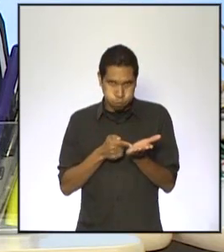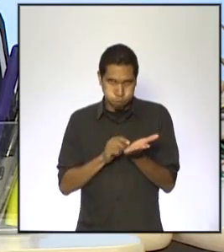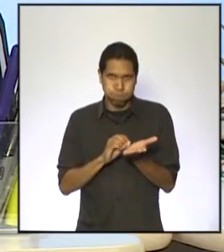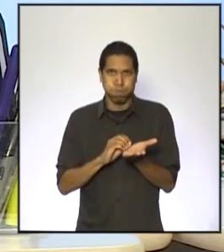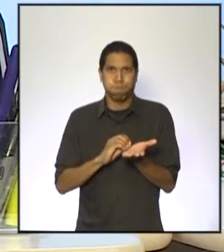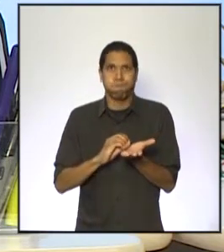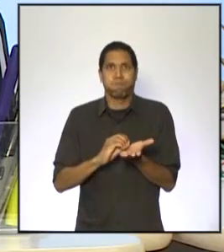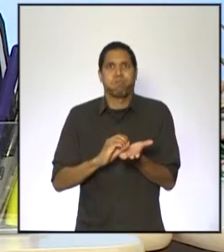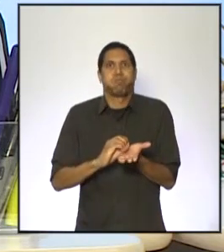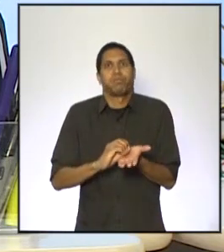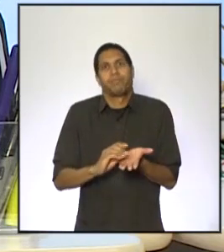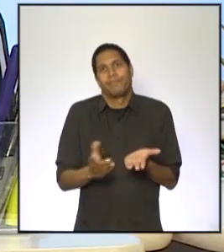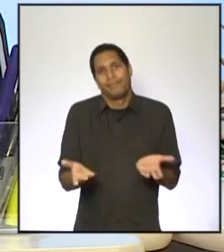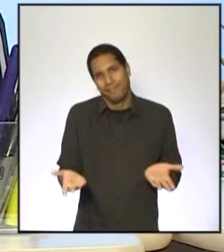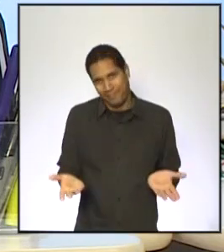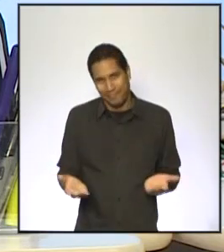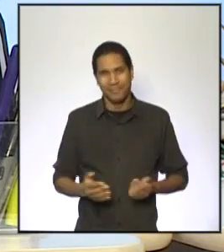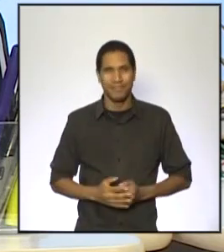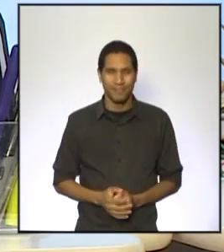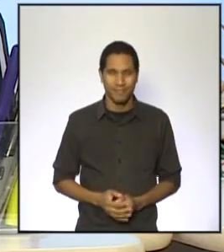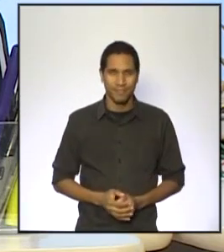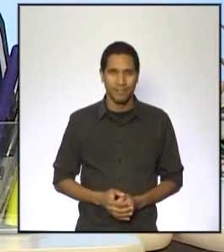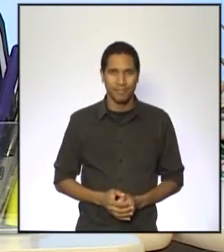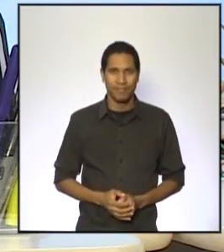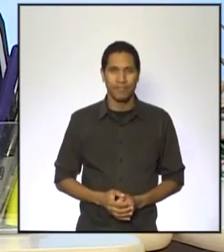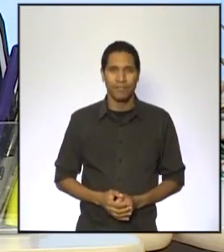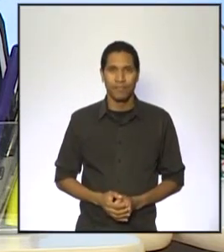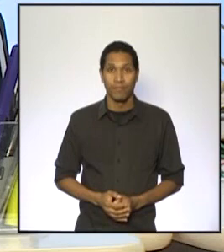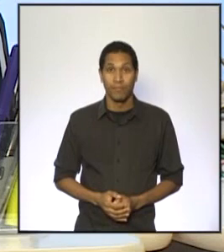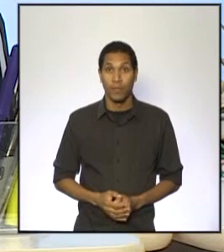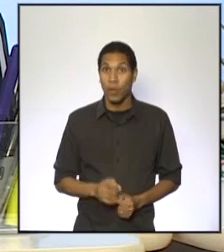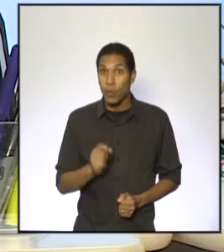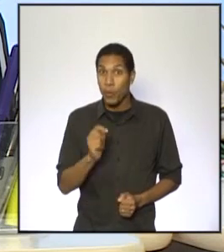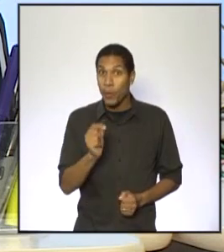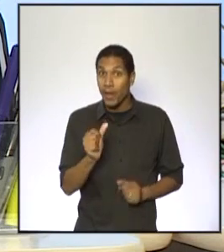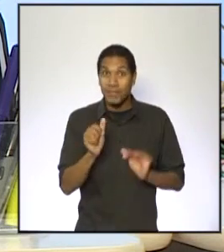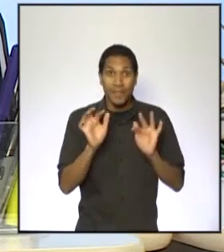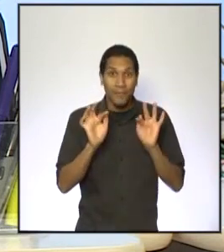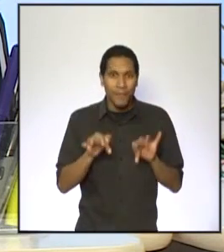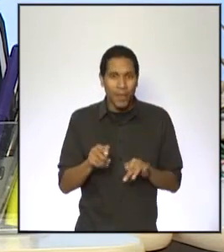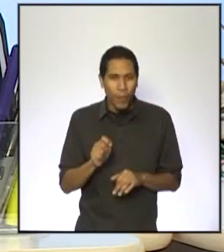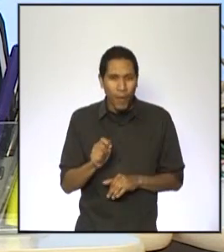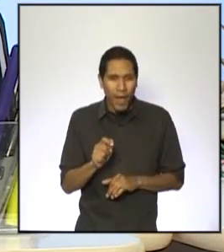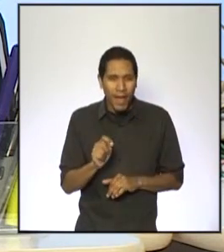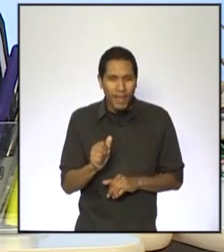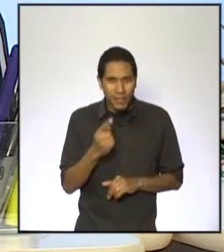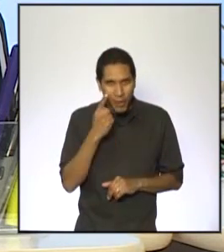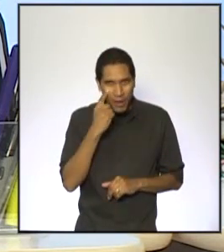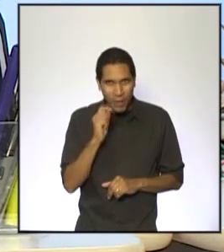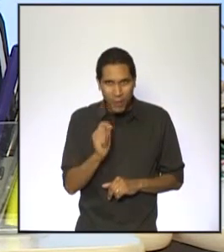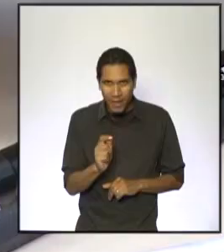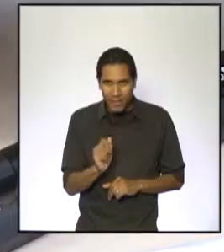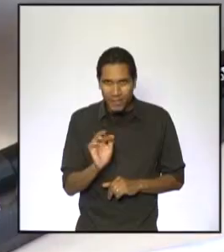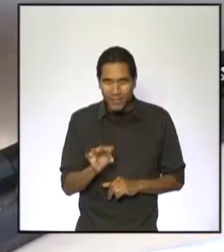Estamos quase finalizando aqui. Nossa mão já está quase pronta.